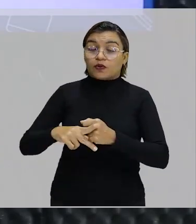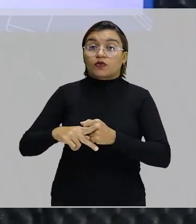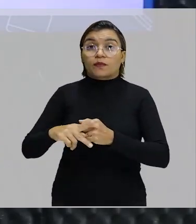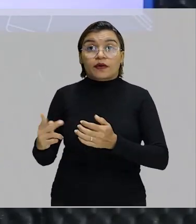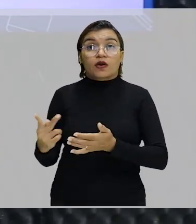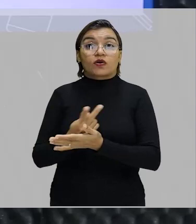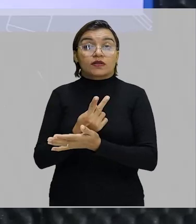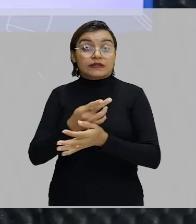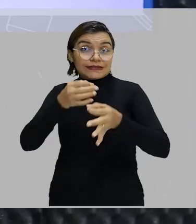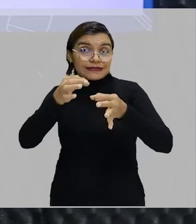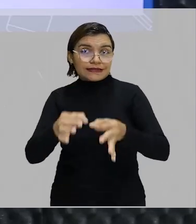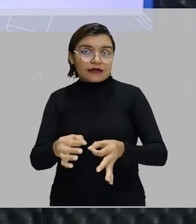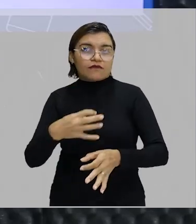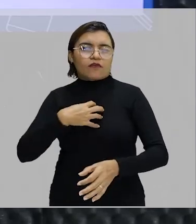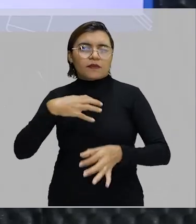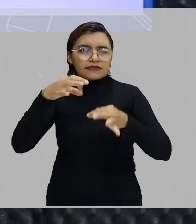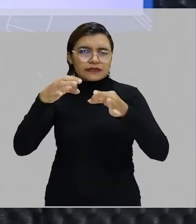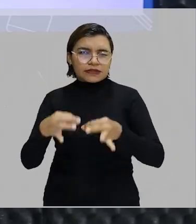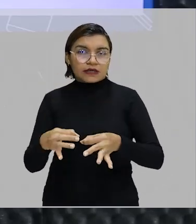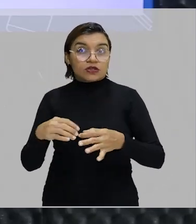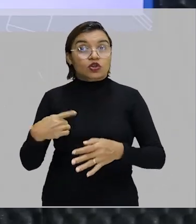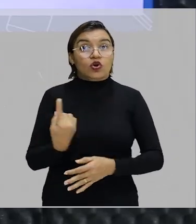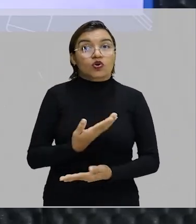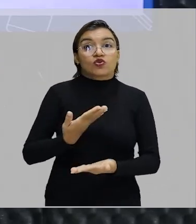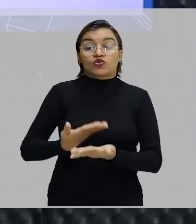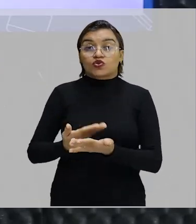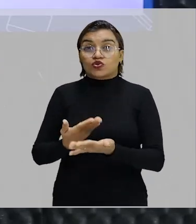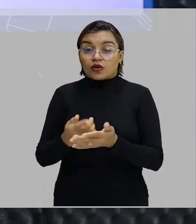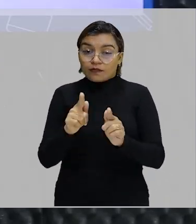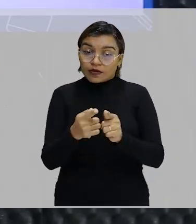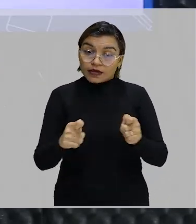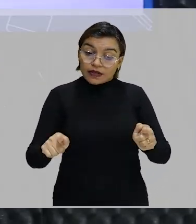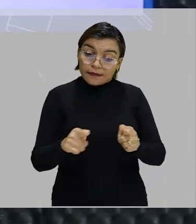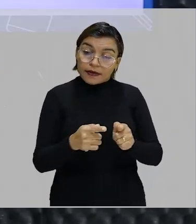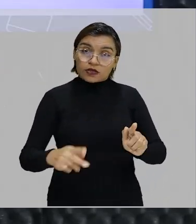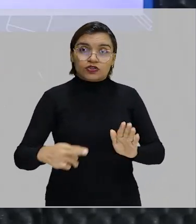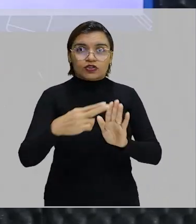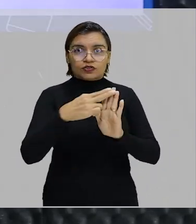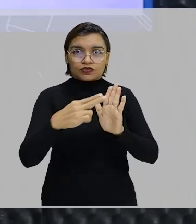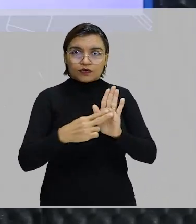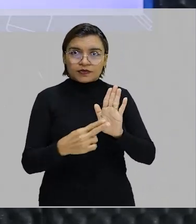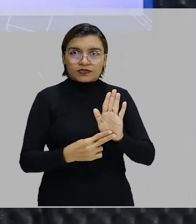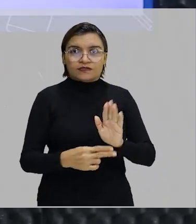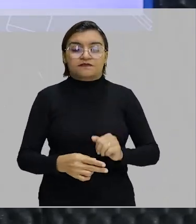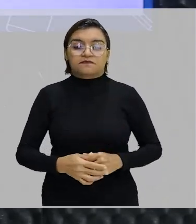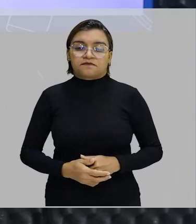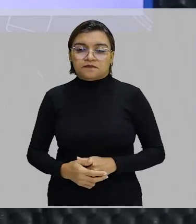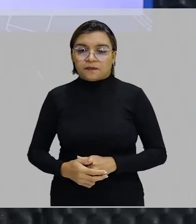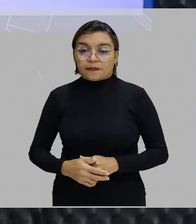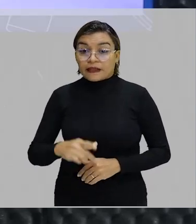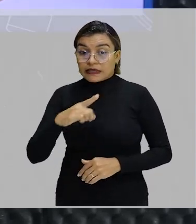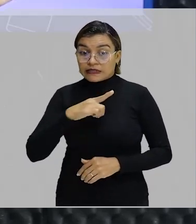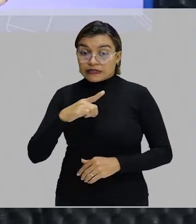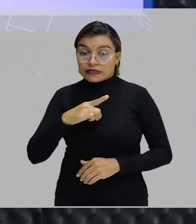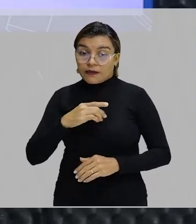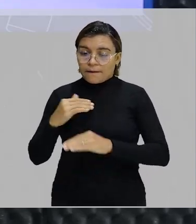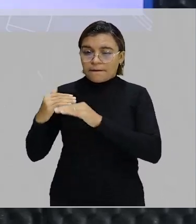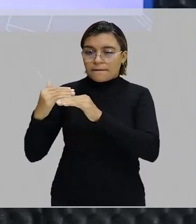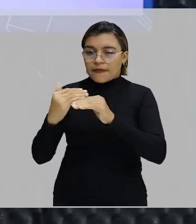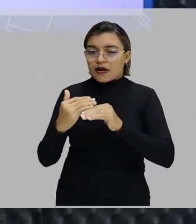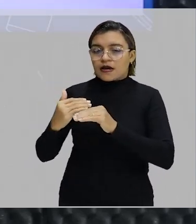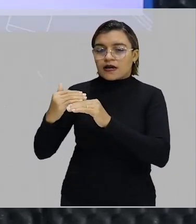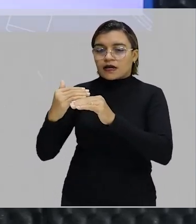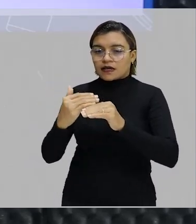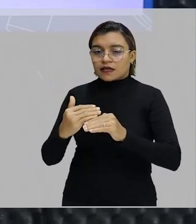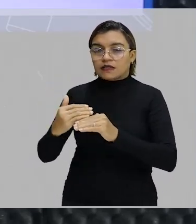aconteça de forma correta. Para isso, nós estudamos a gramática normativa. Então, a marca do chamado padrão culto da língua,